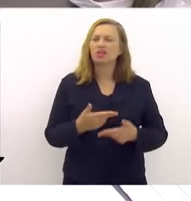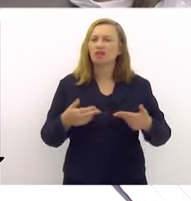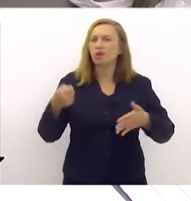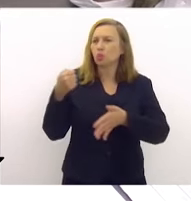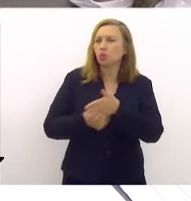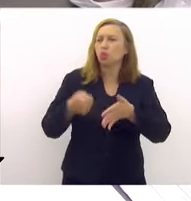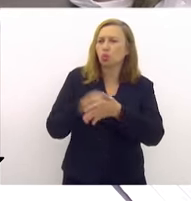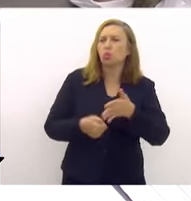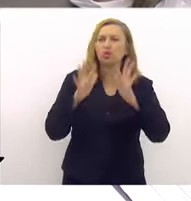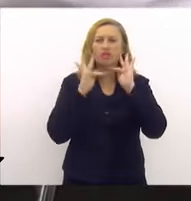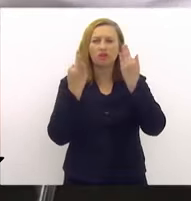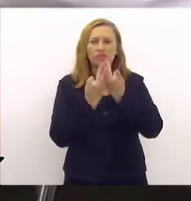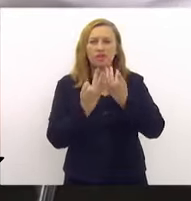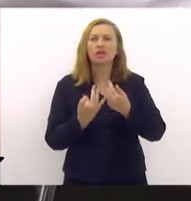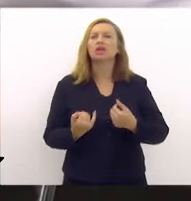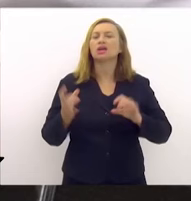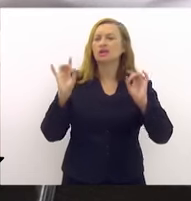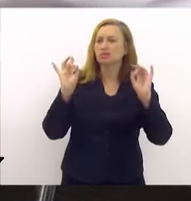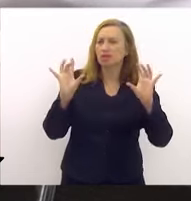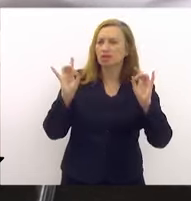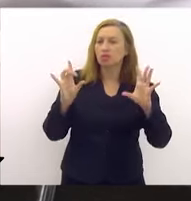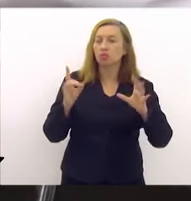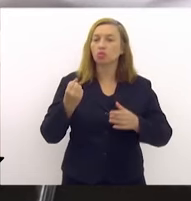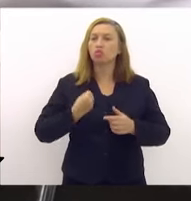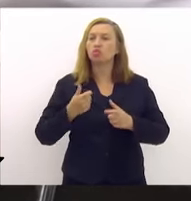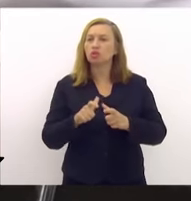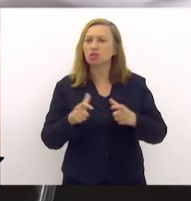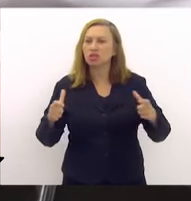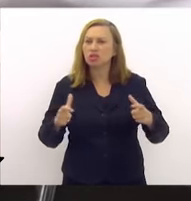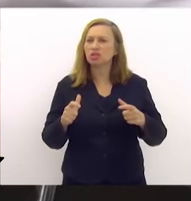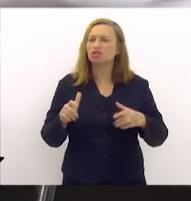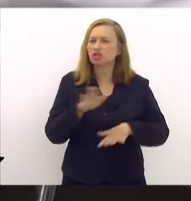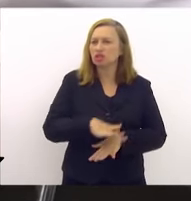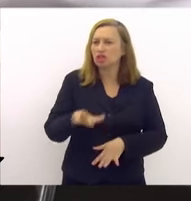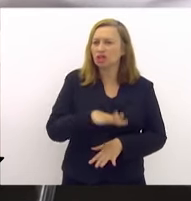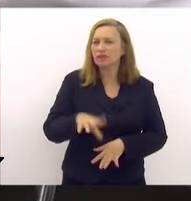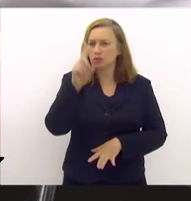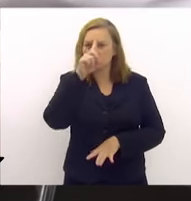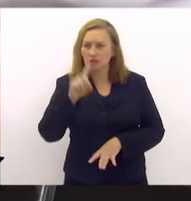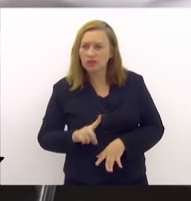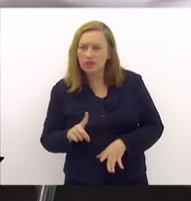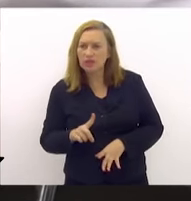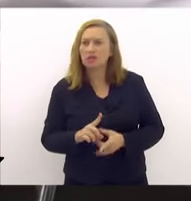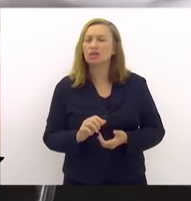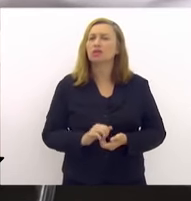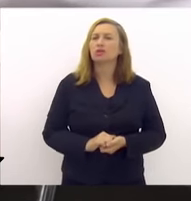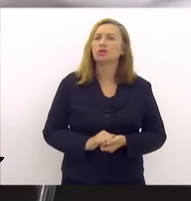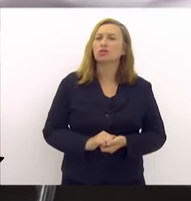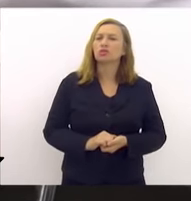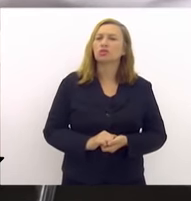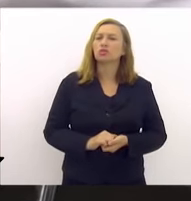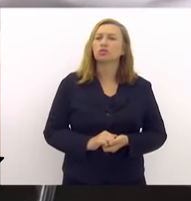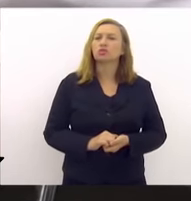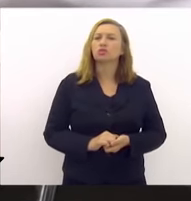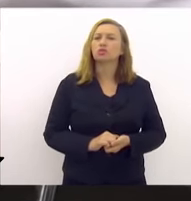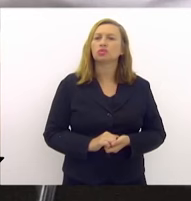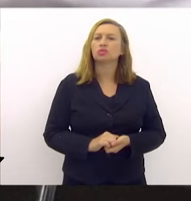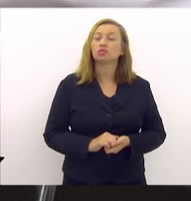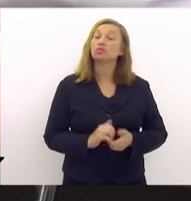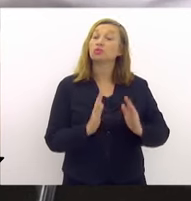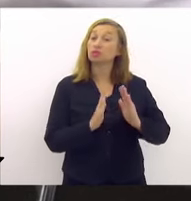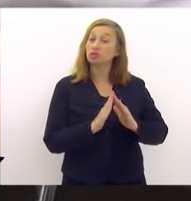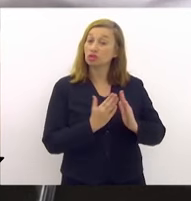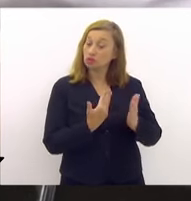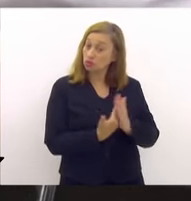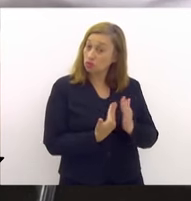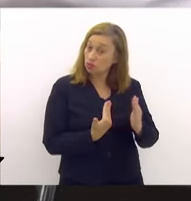das famílias, especialmente ainda, aumentar o número de crianças com deficiência cursando as